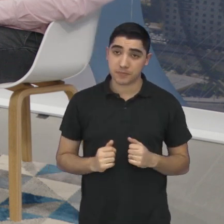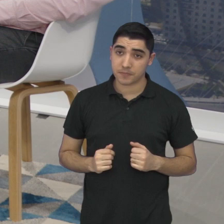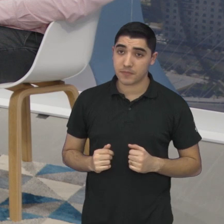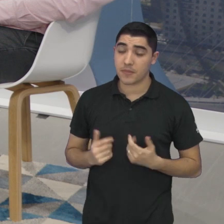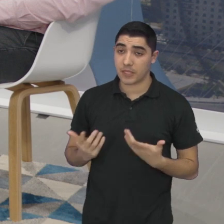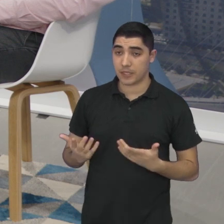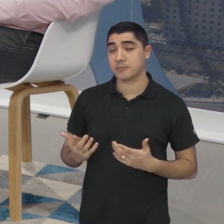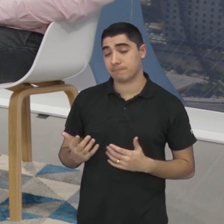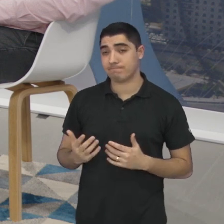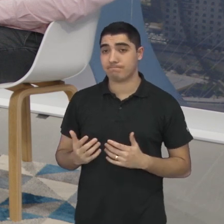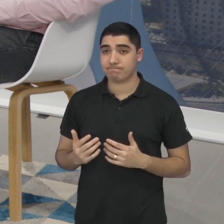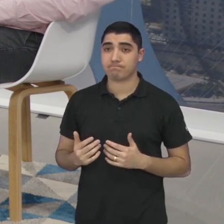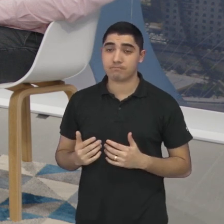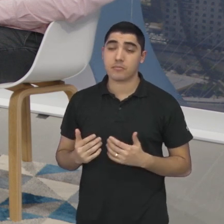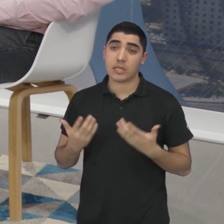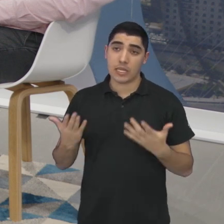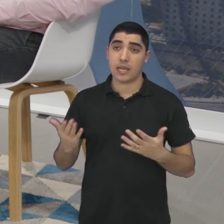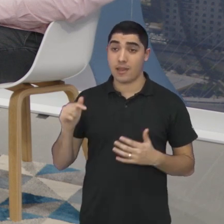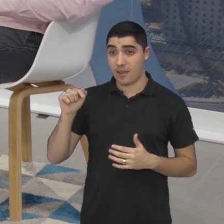Eu acho que são